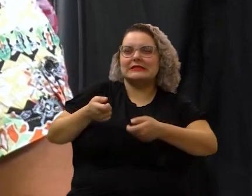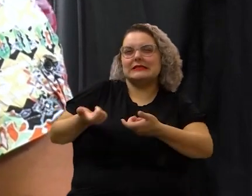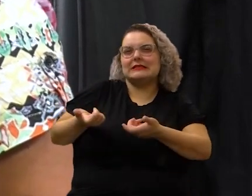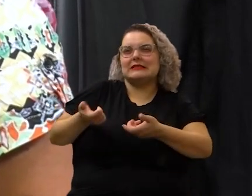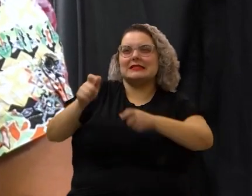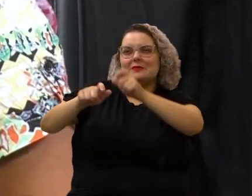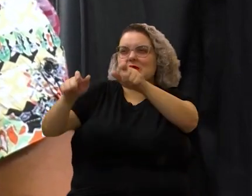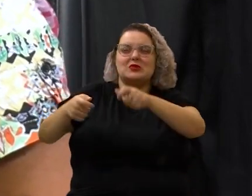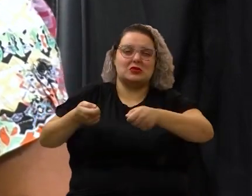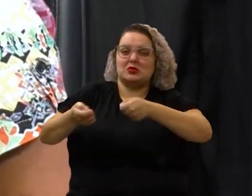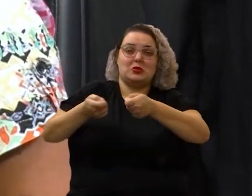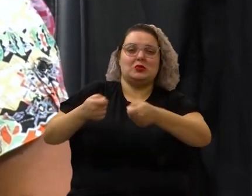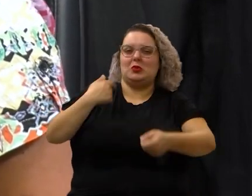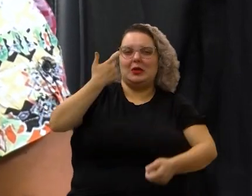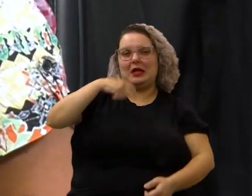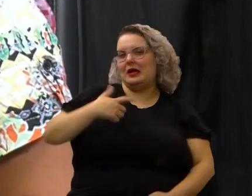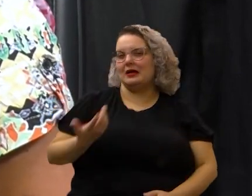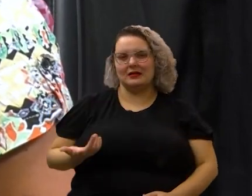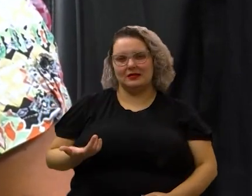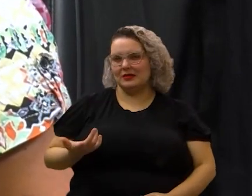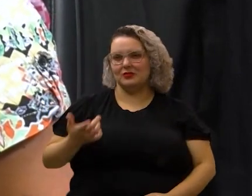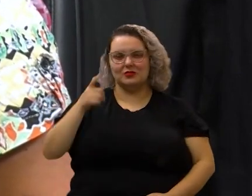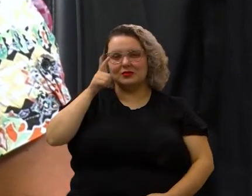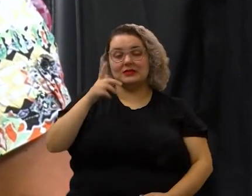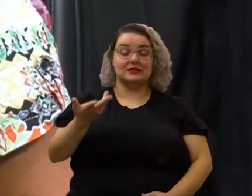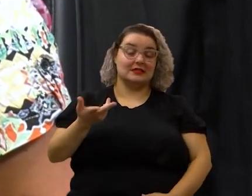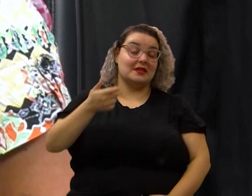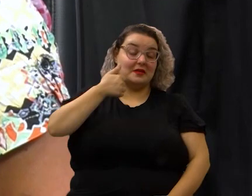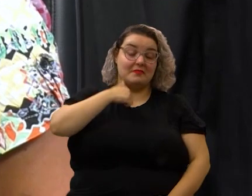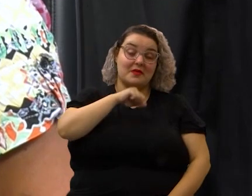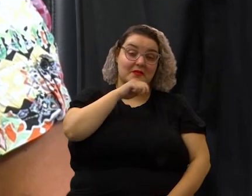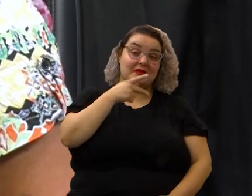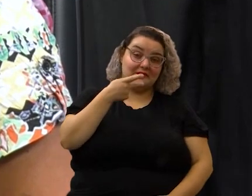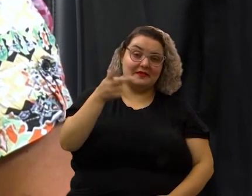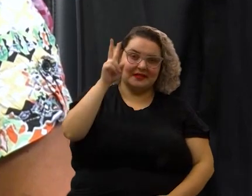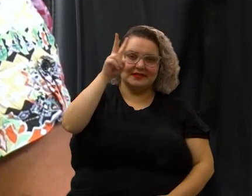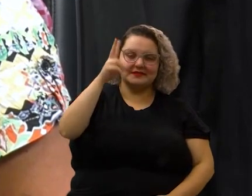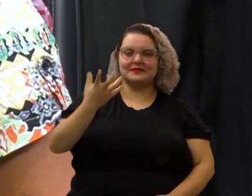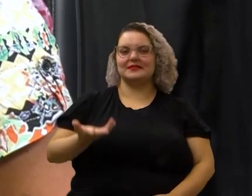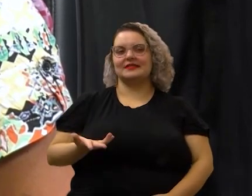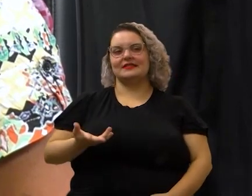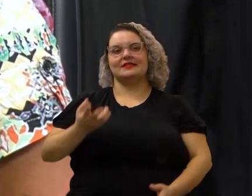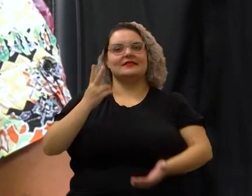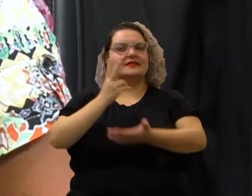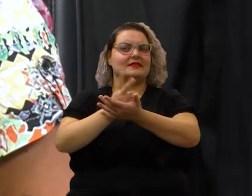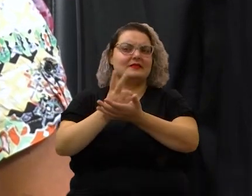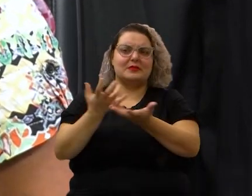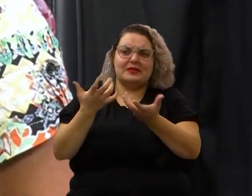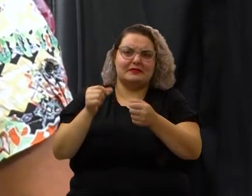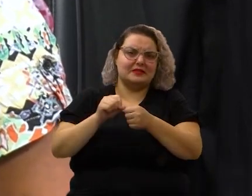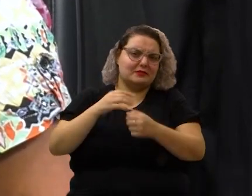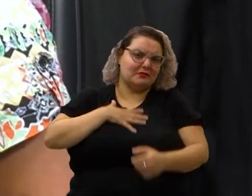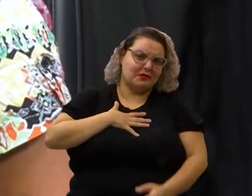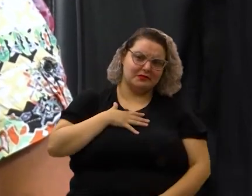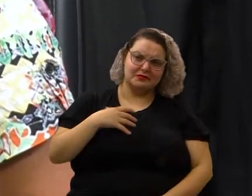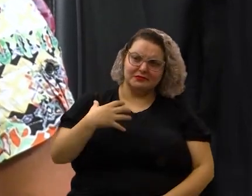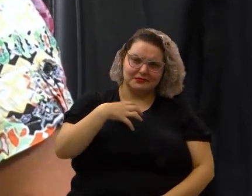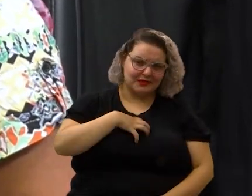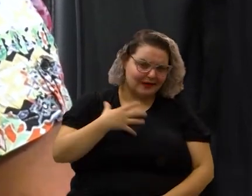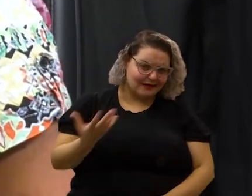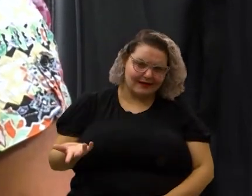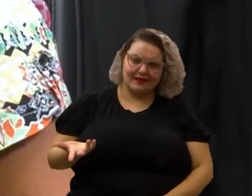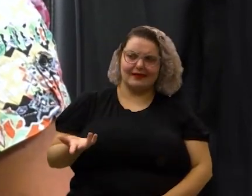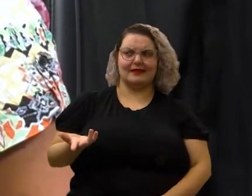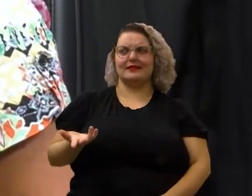controlada. E é isso que a minha mãe fala, essa história, né? E, enfim, sempre queria fazer as coisas do meu jeito, fazer as